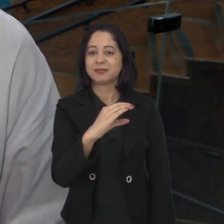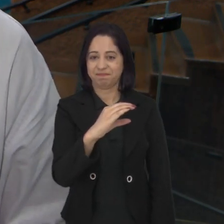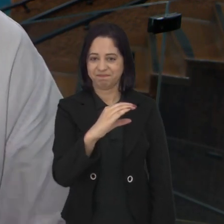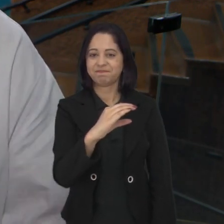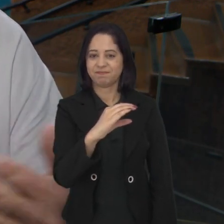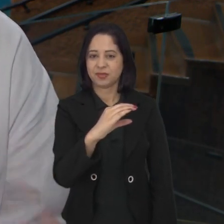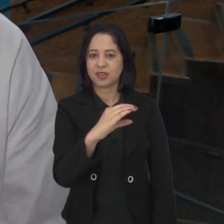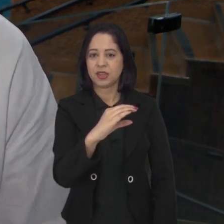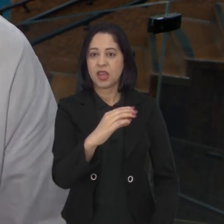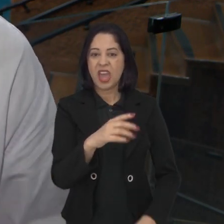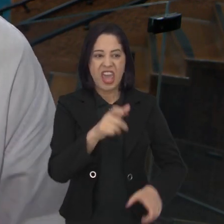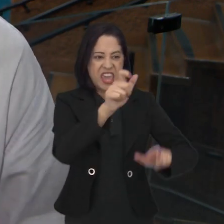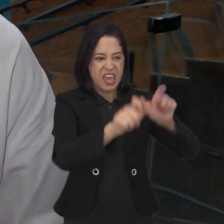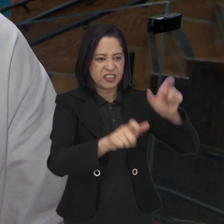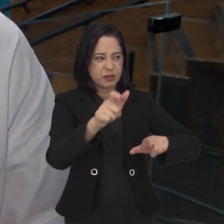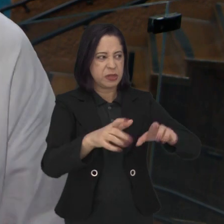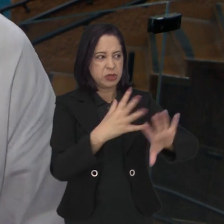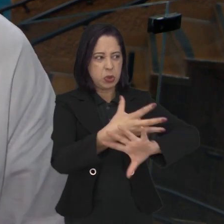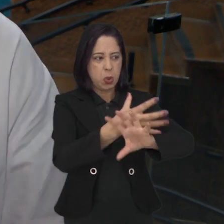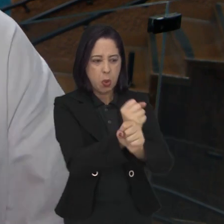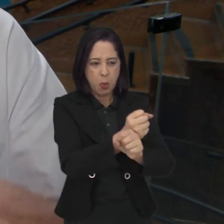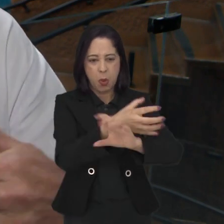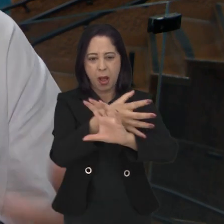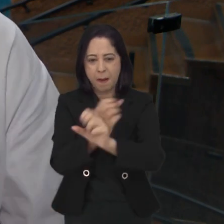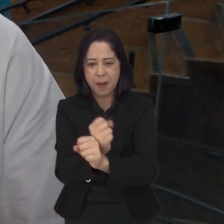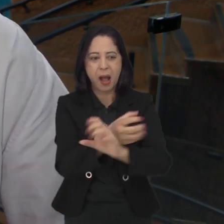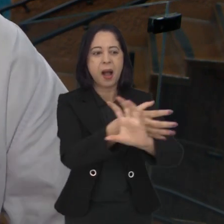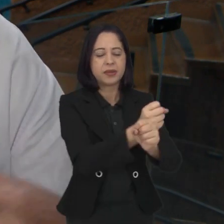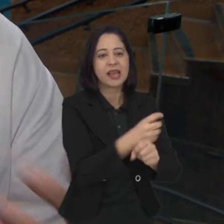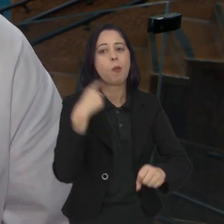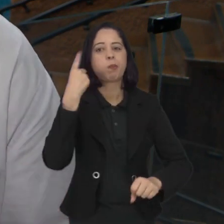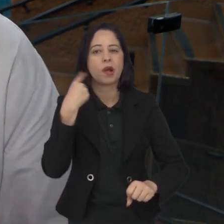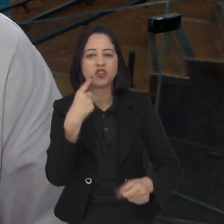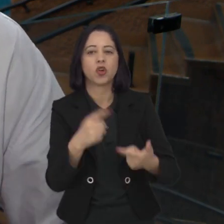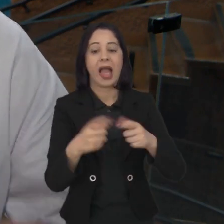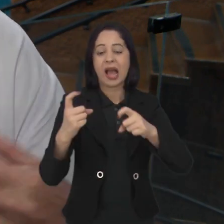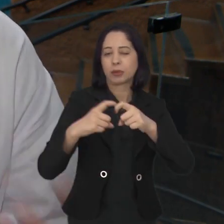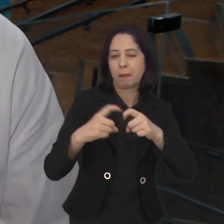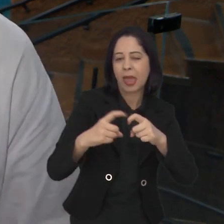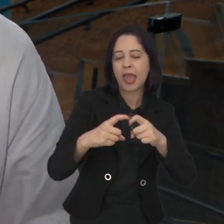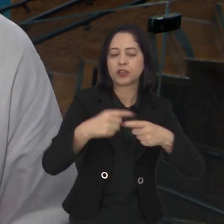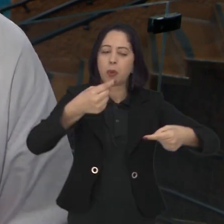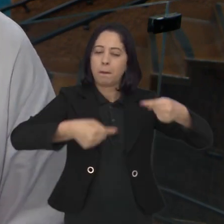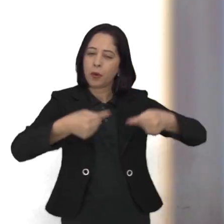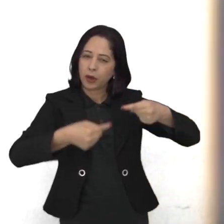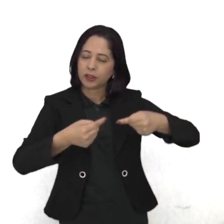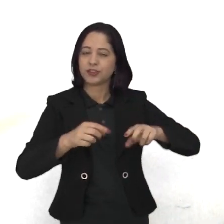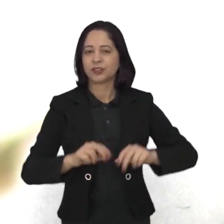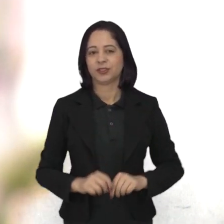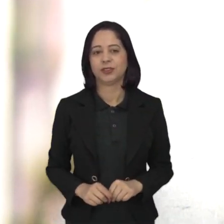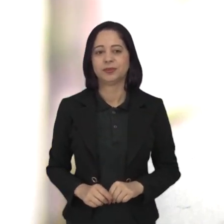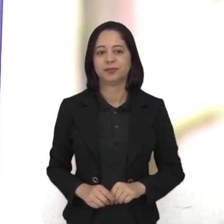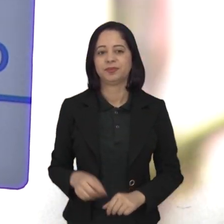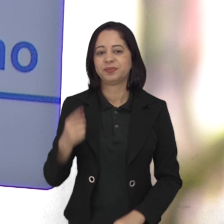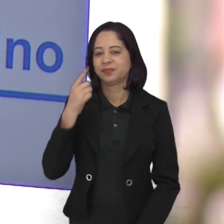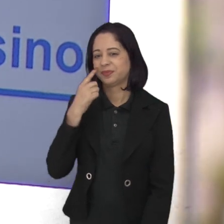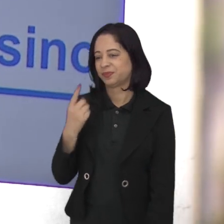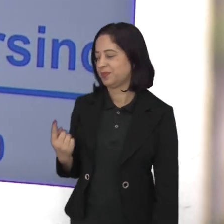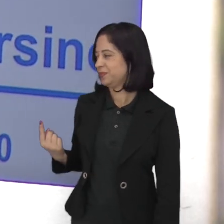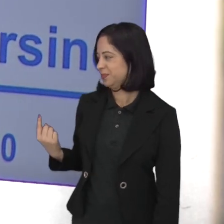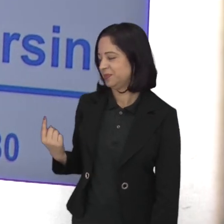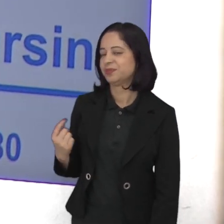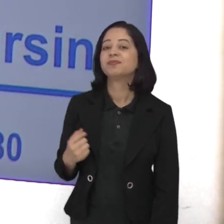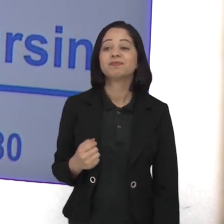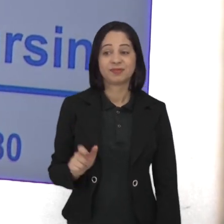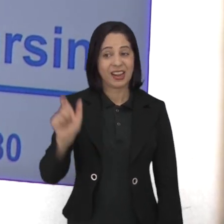Cursino, que formou muitos cidadãos importantes, advogados, médicos, políticos. Toda essa contribuição